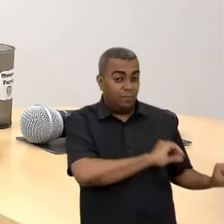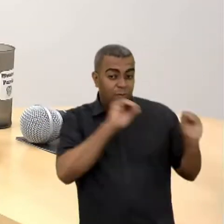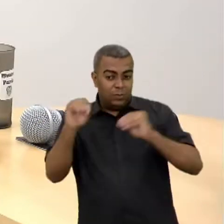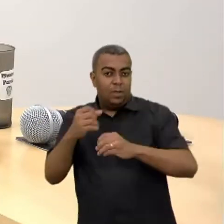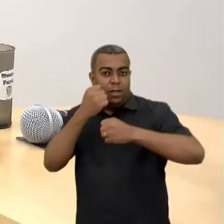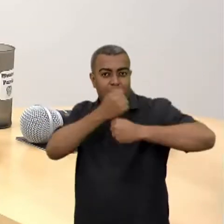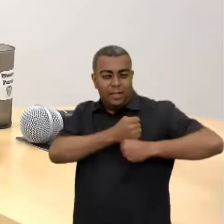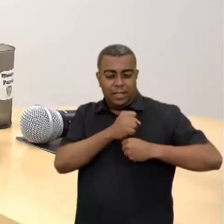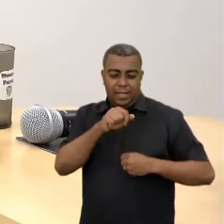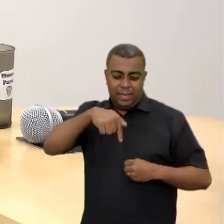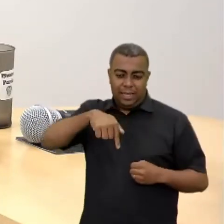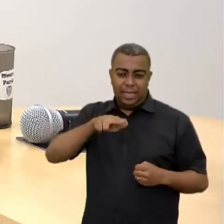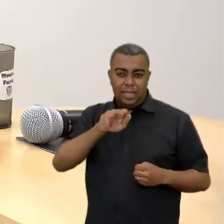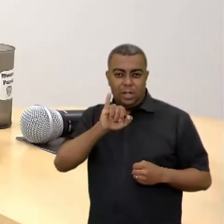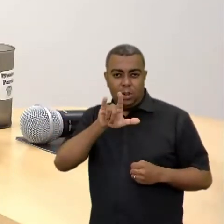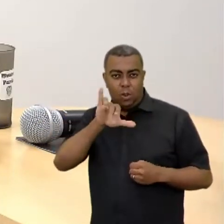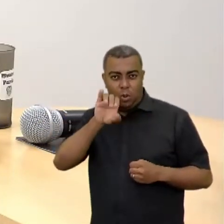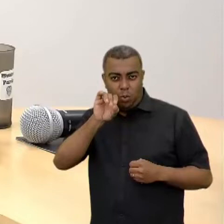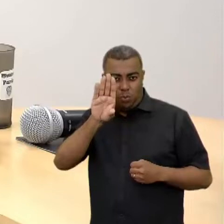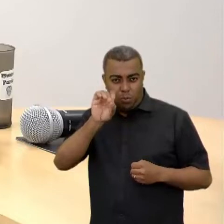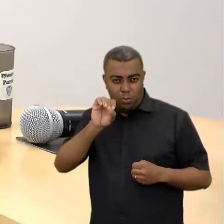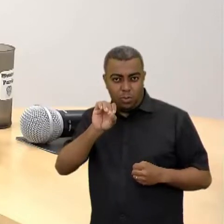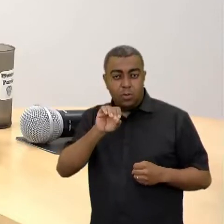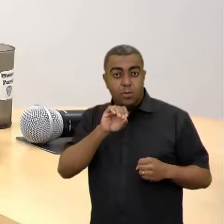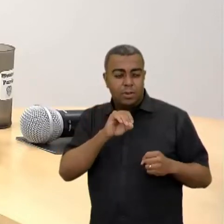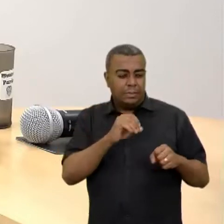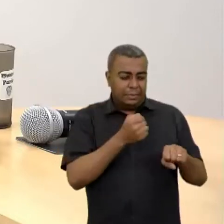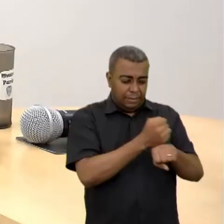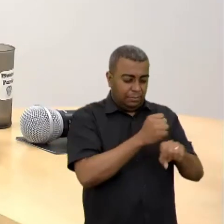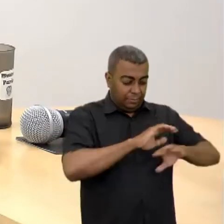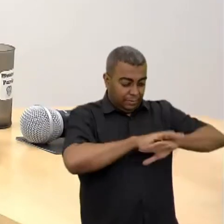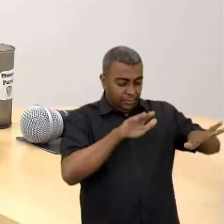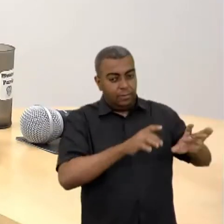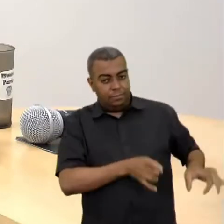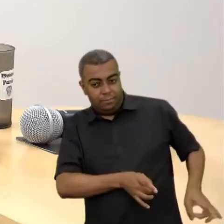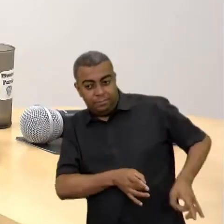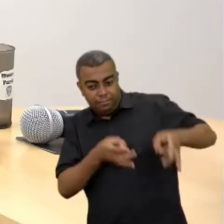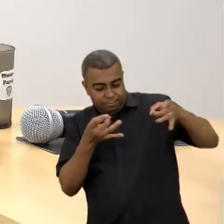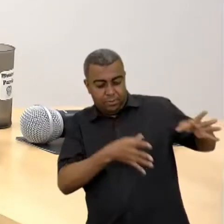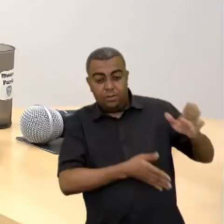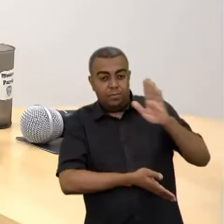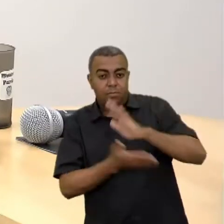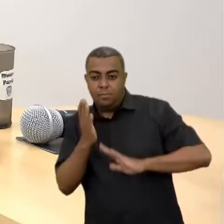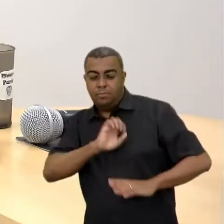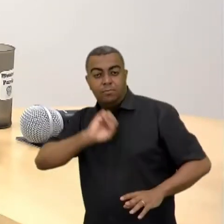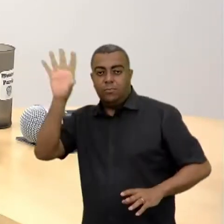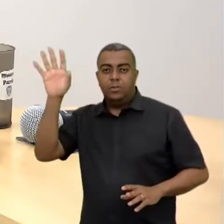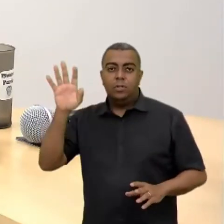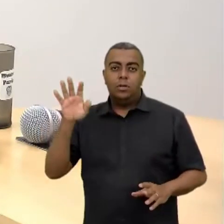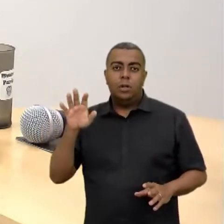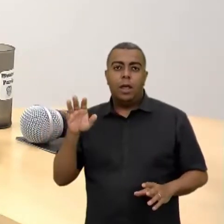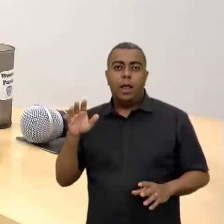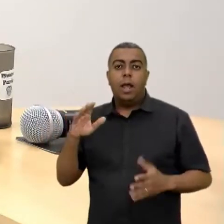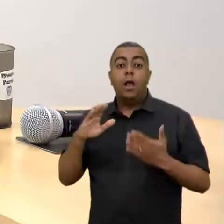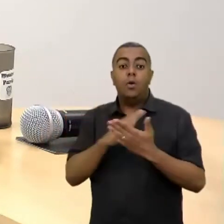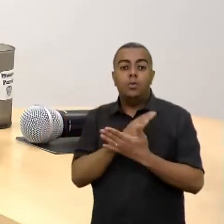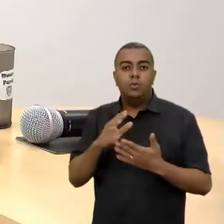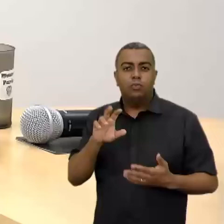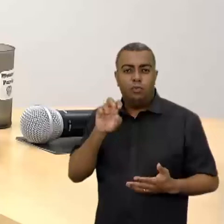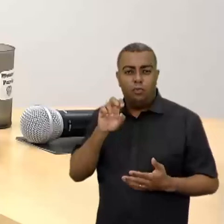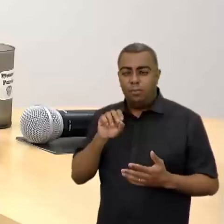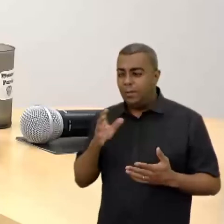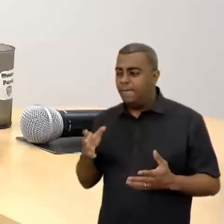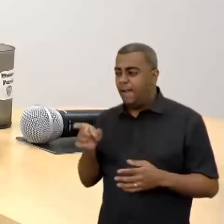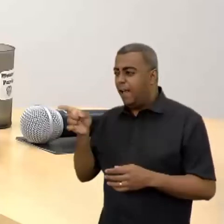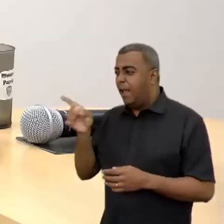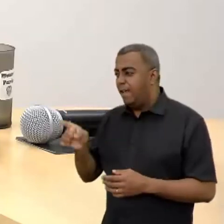que, após a escravidão, que as pessoas começaram a explorar ele como... de outras